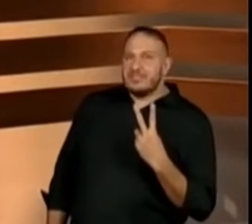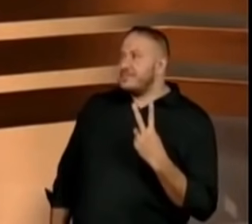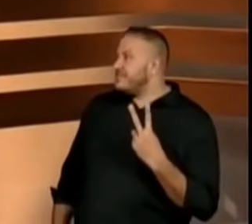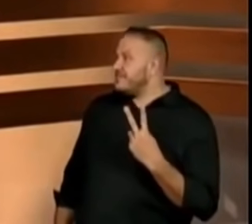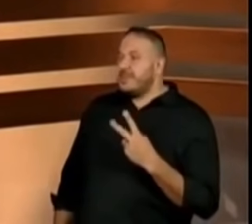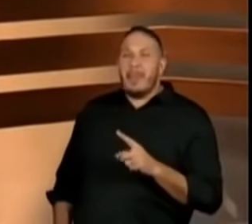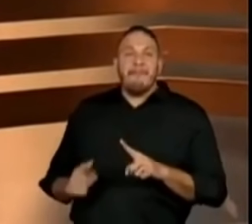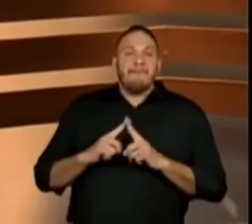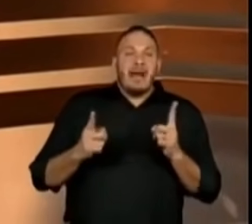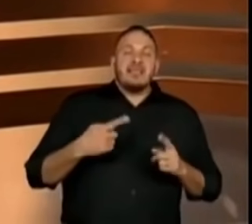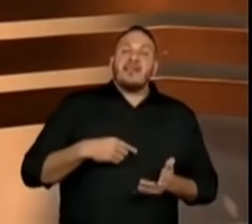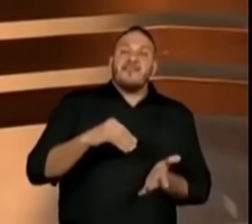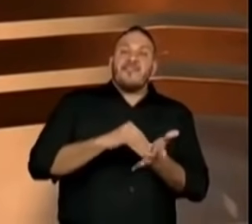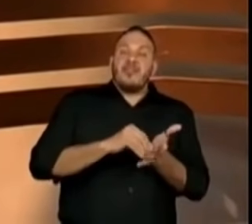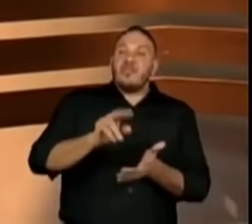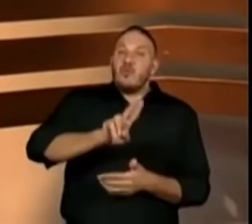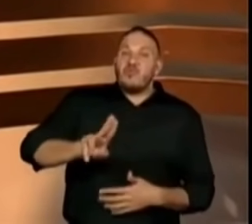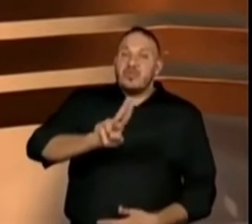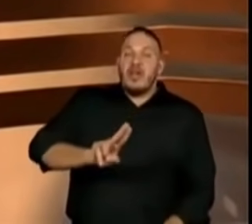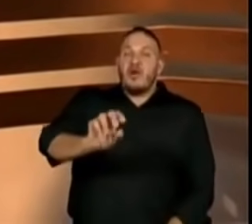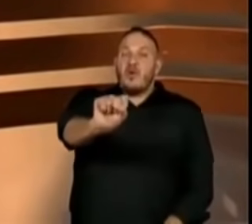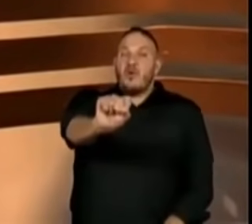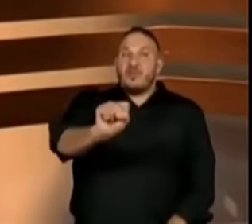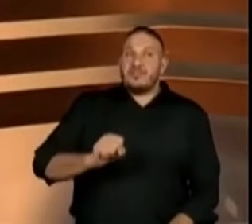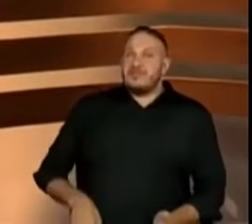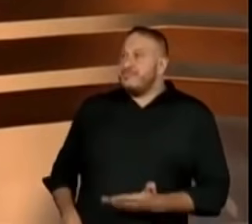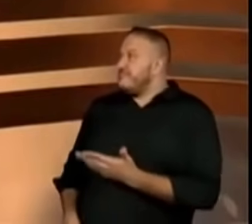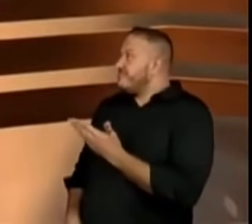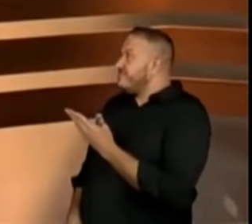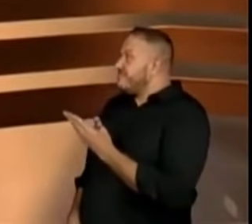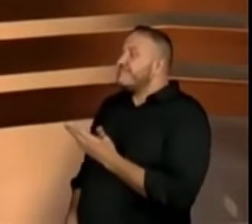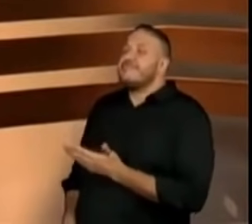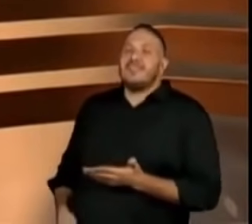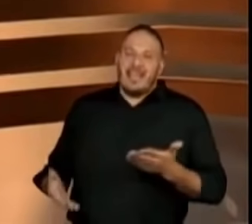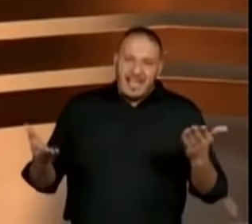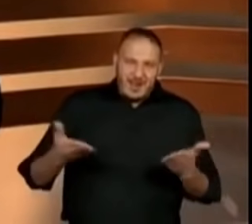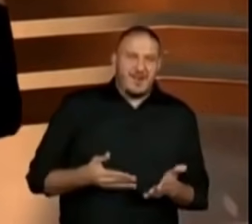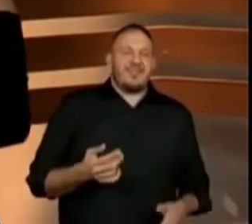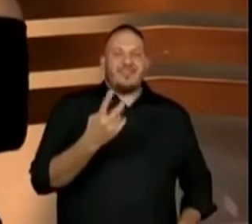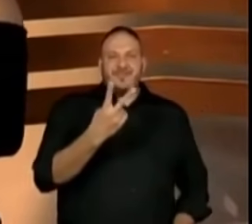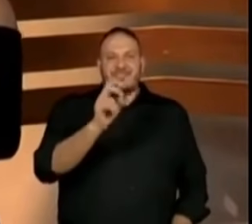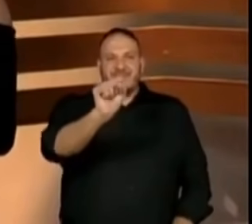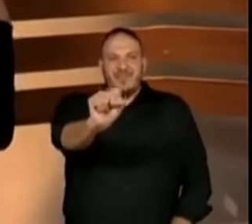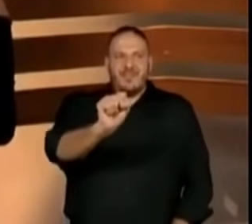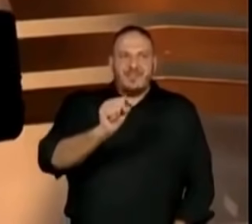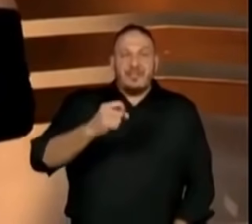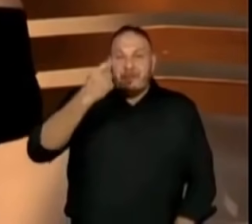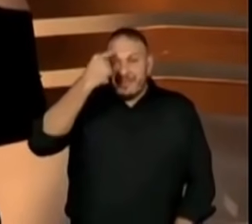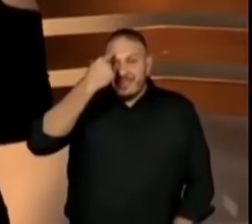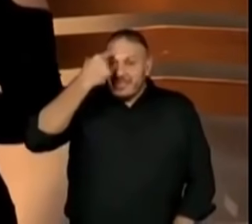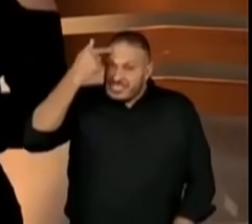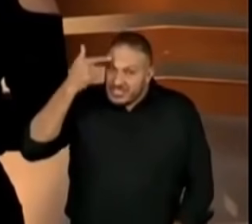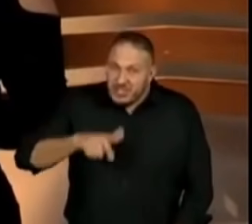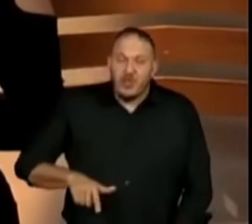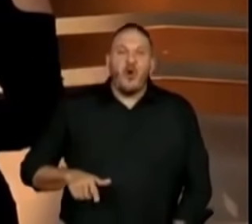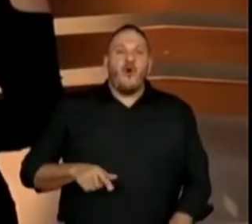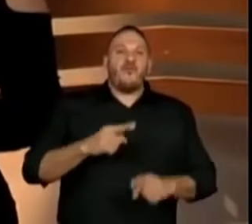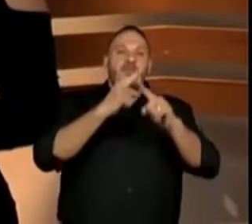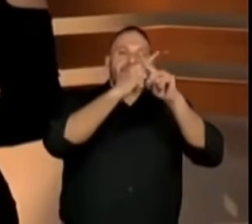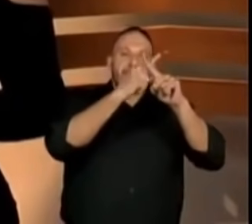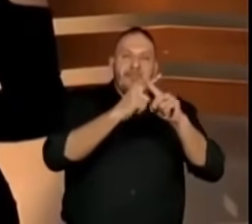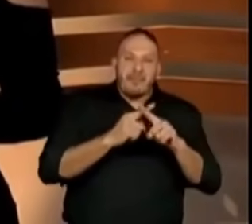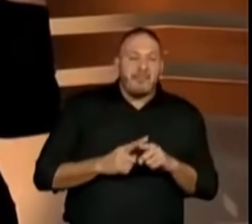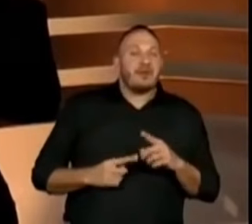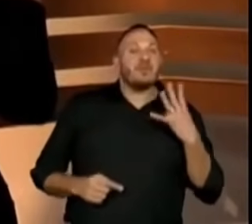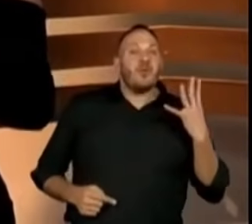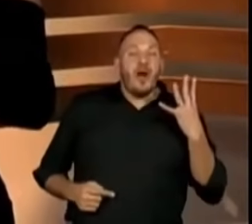2. Só que eu não usei esse 8. Vou baixá-lo. Agora eu tenho 28. Vamos pensar de novo lá na tabuada do